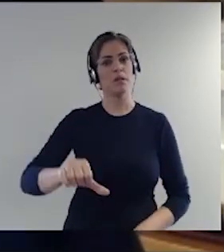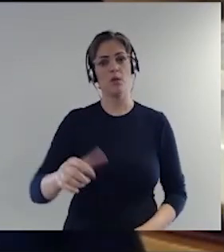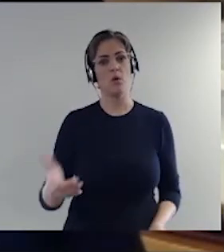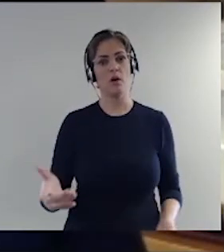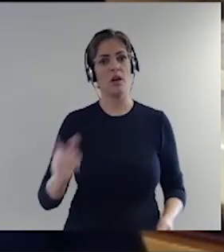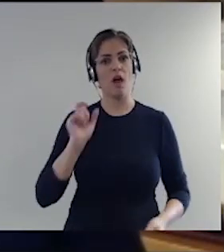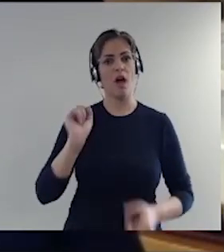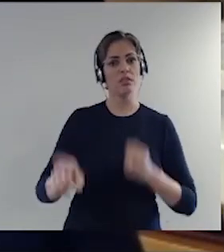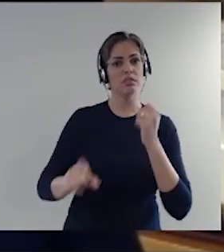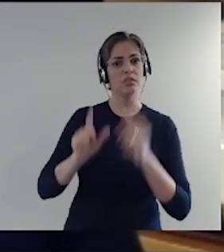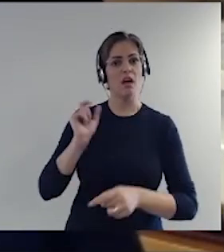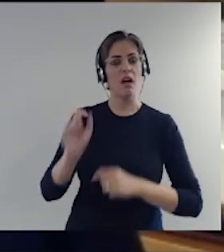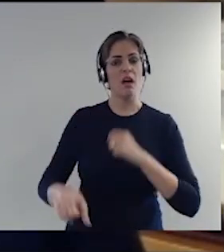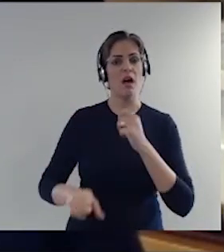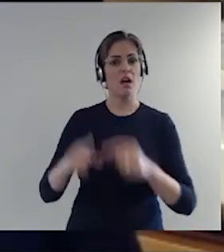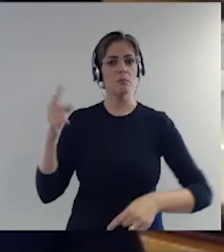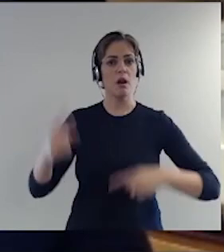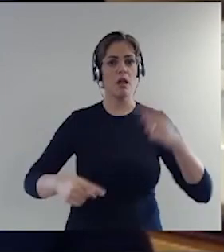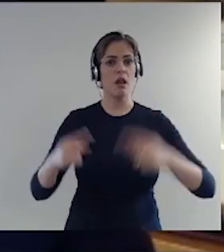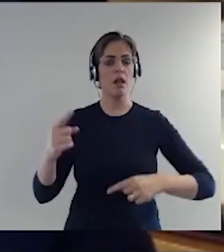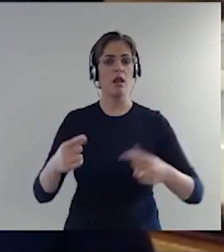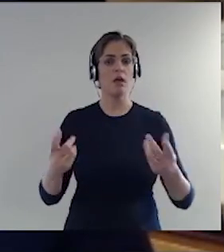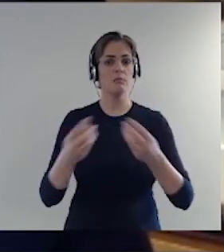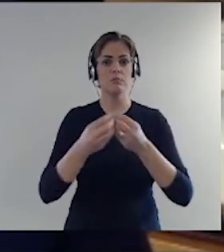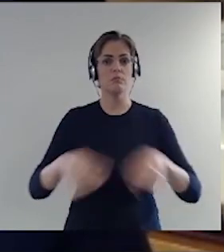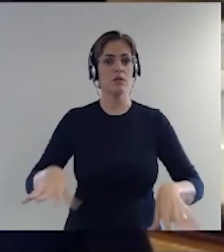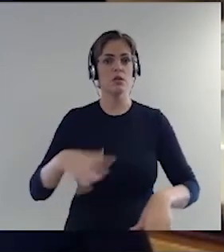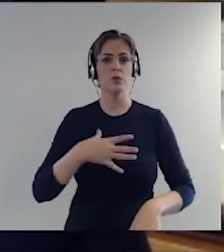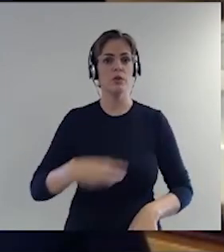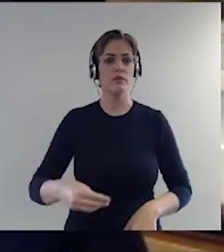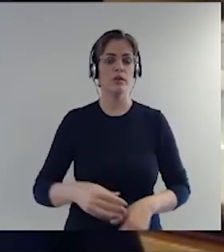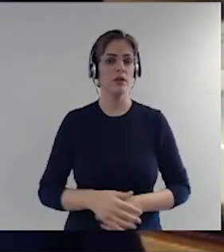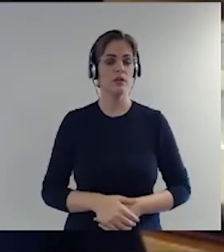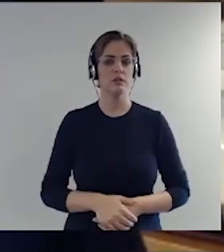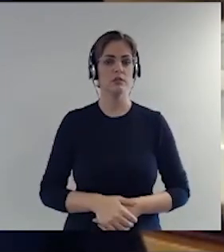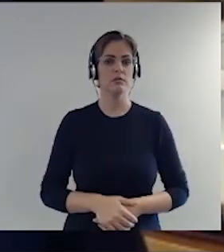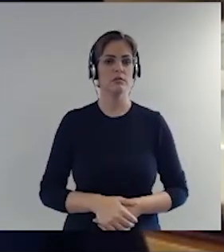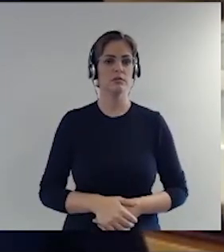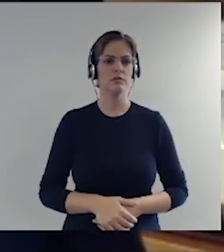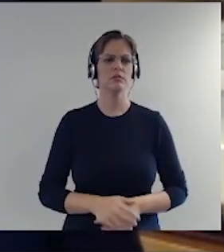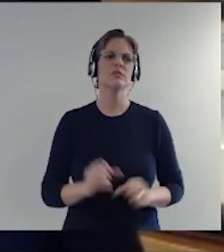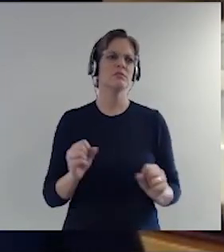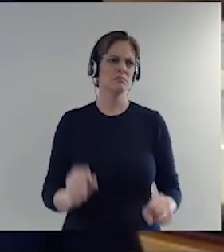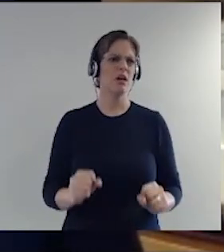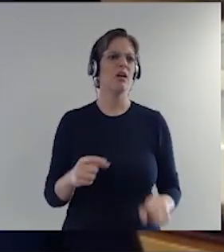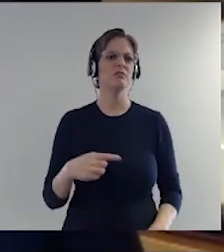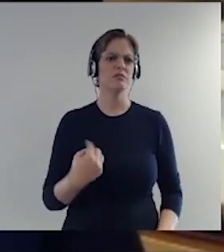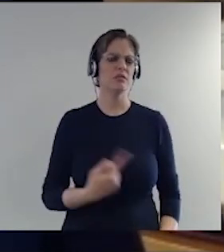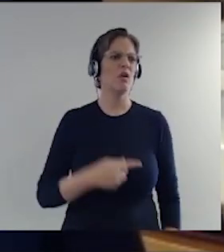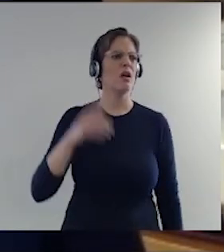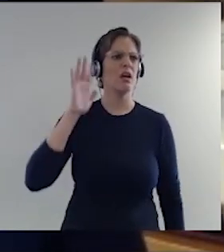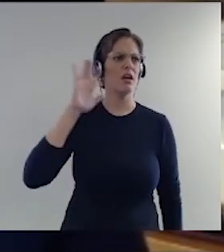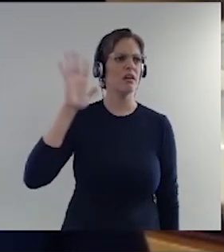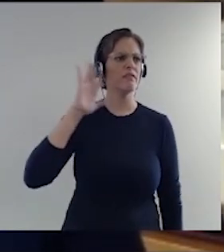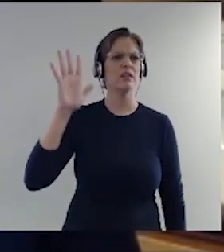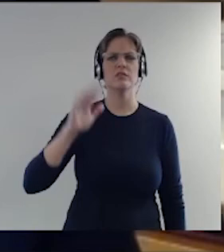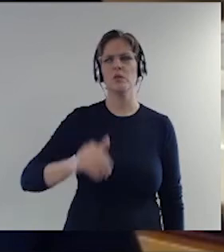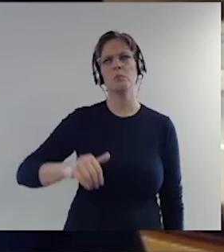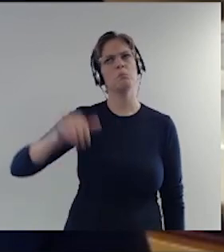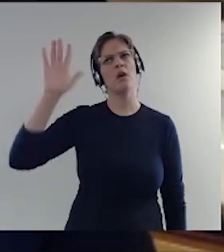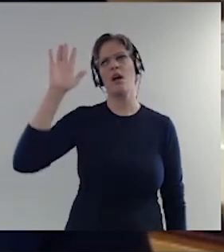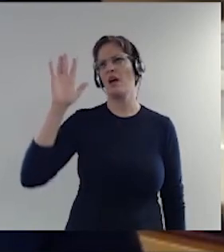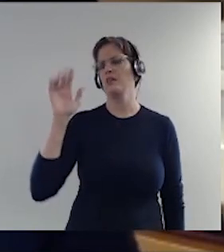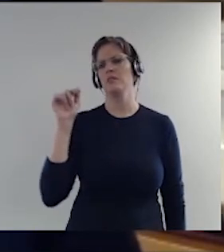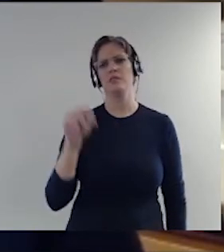dessas ofensas em relação aos nossos filhos. Claro que existem outras 1000 reflexões que podem ser feitas em relação a este